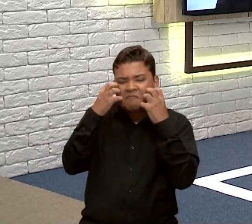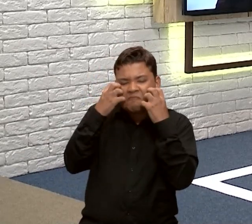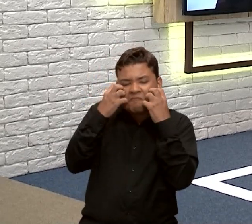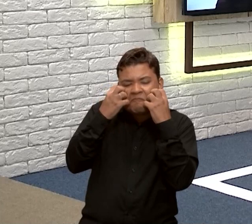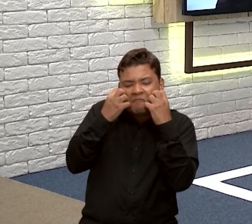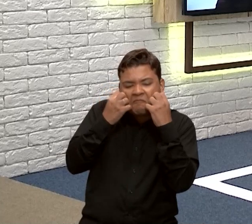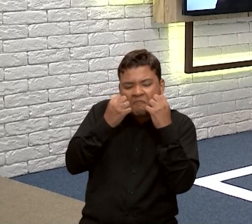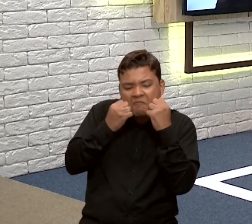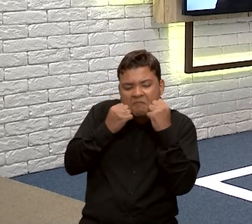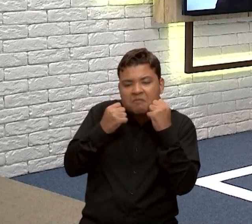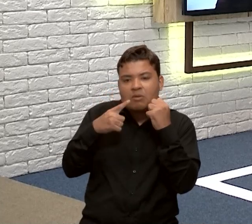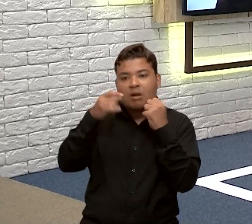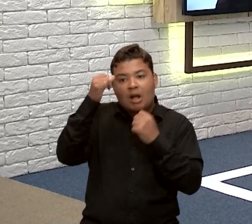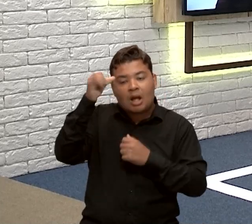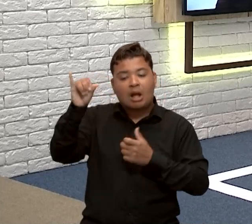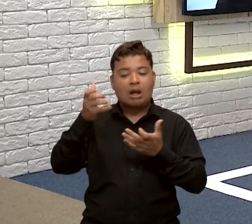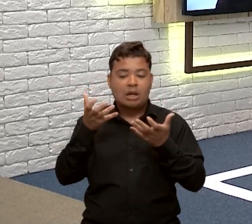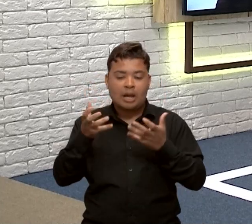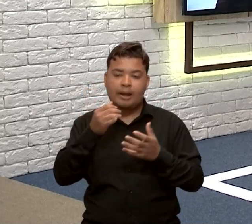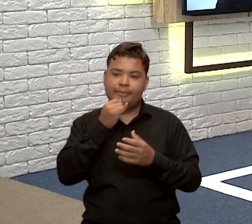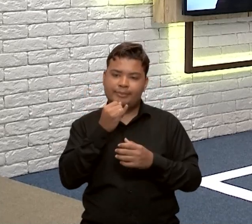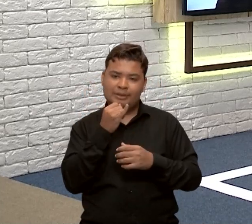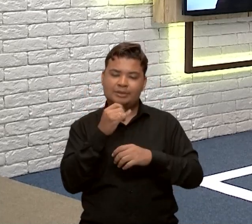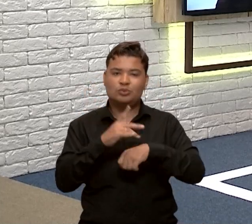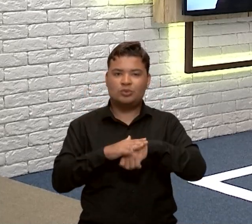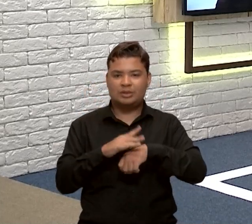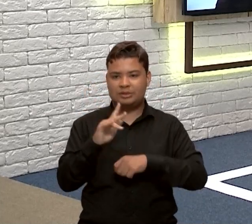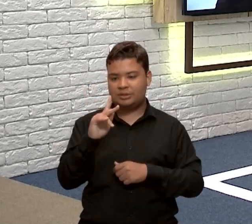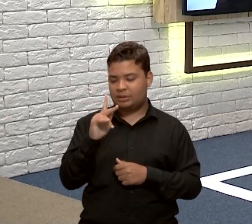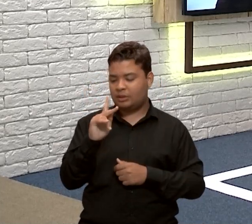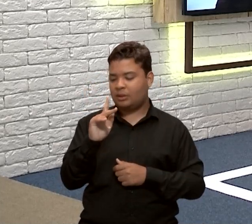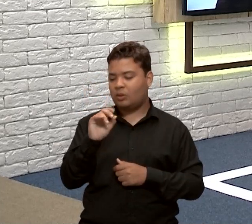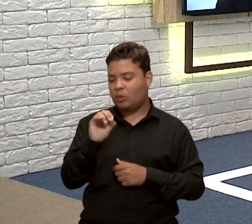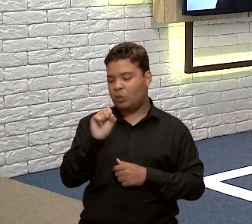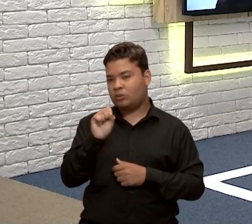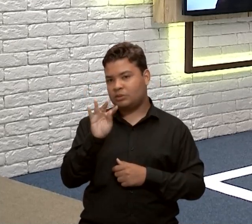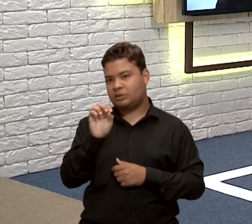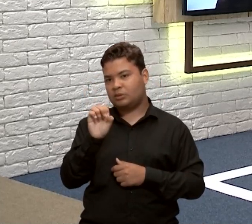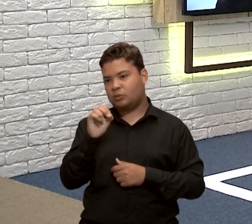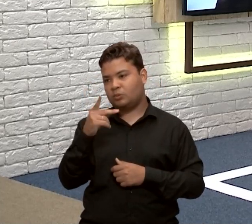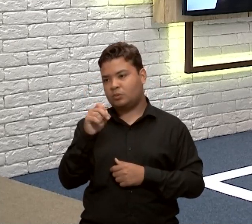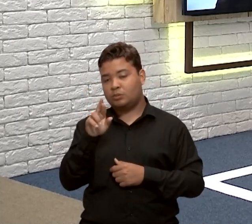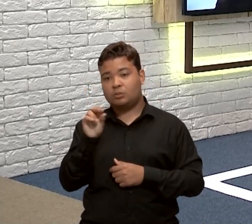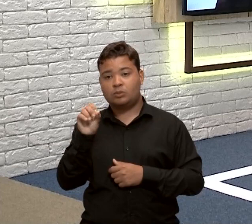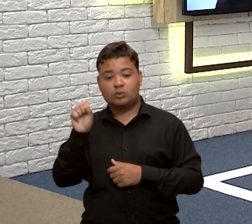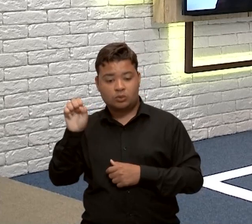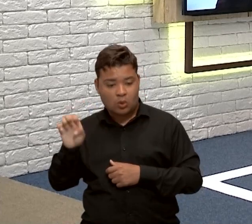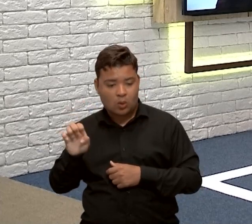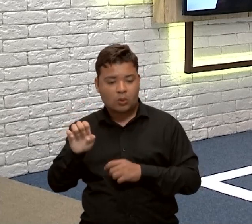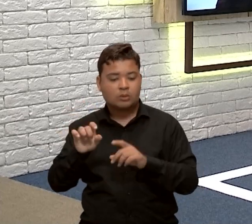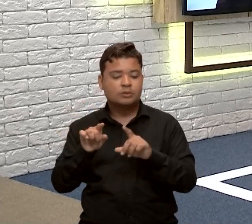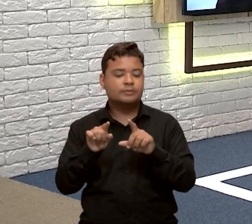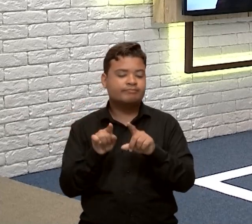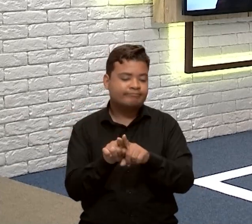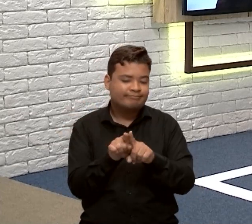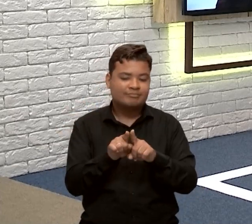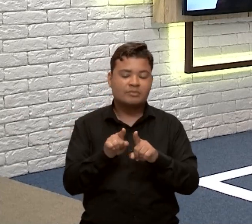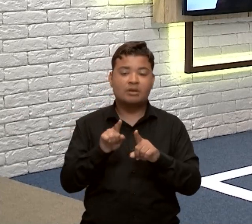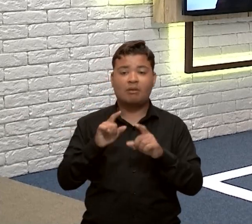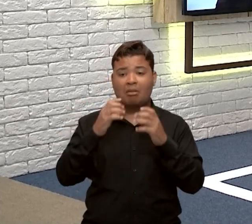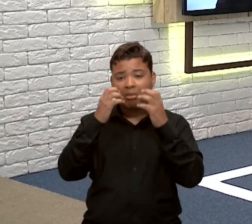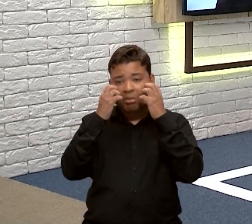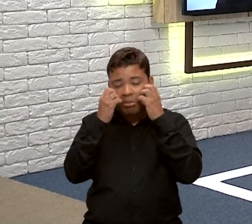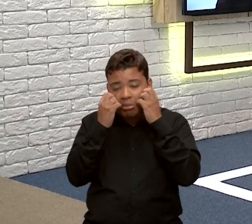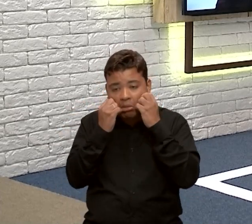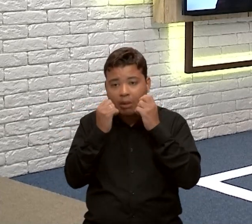vezes, com problemas, por exemplo, a osteoporose para as mulheres, né, que é comum, para envelhecer com qualidade de vida, com menos